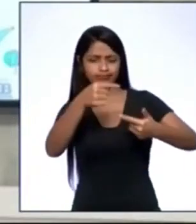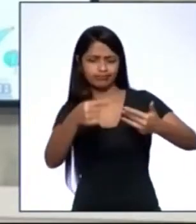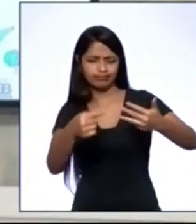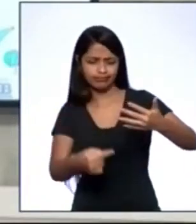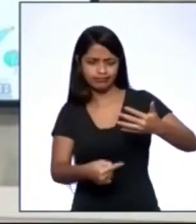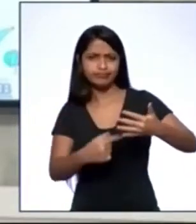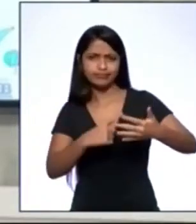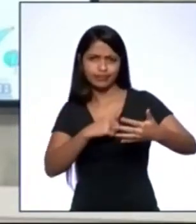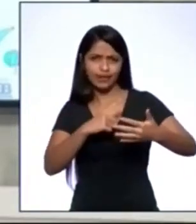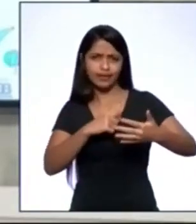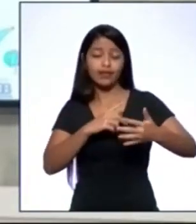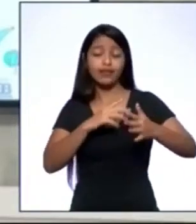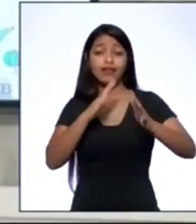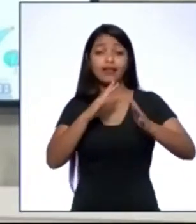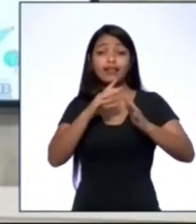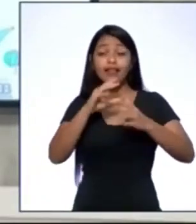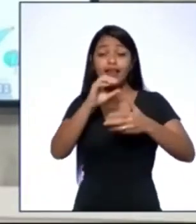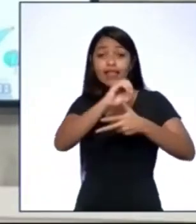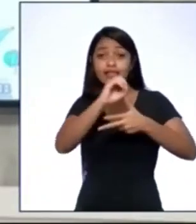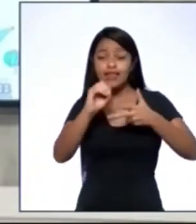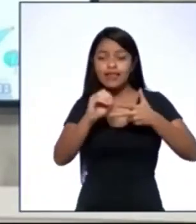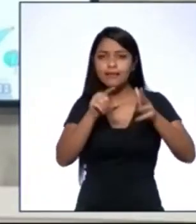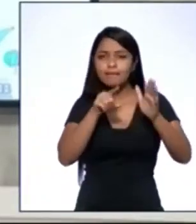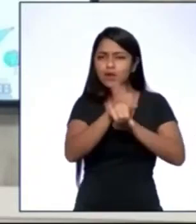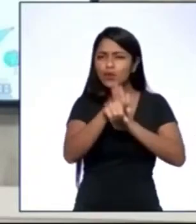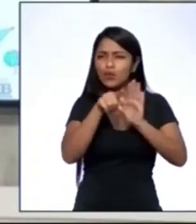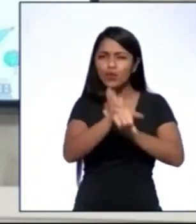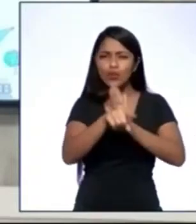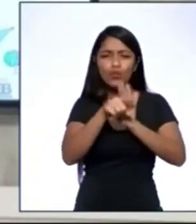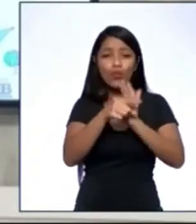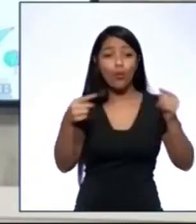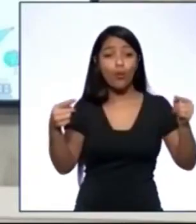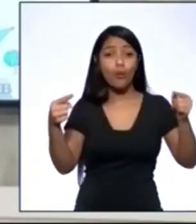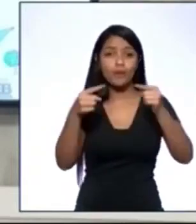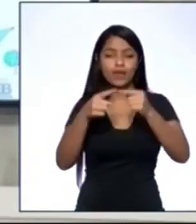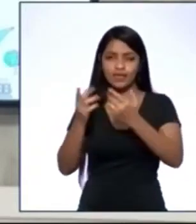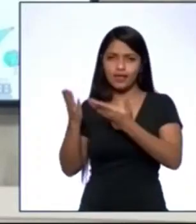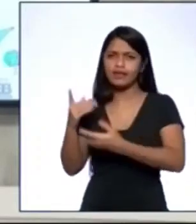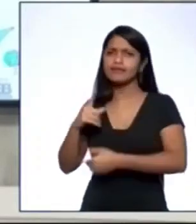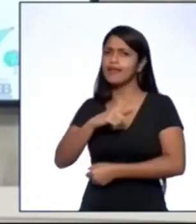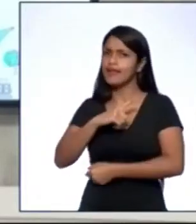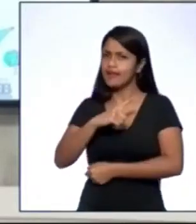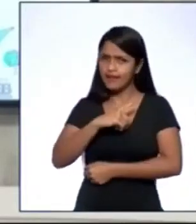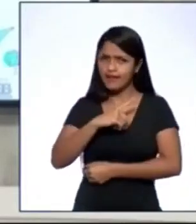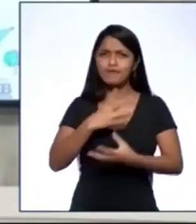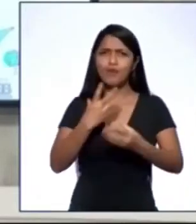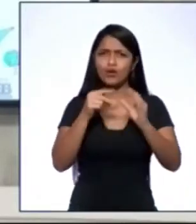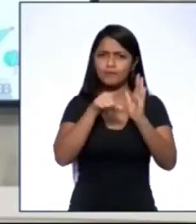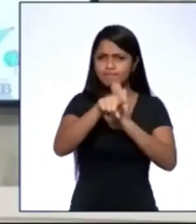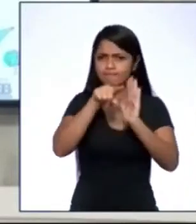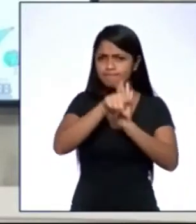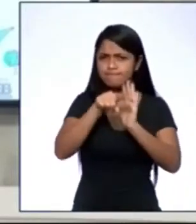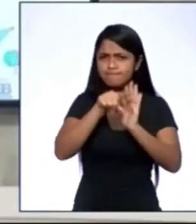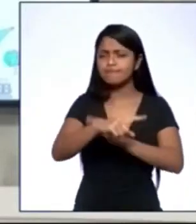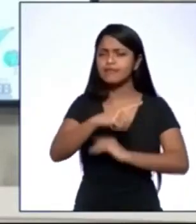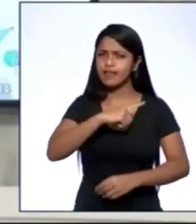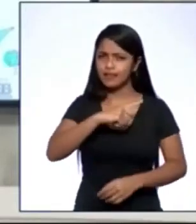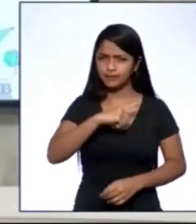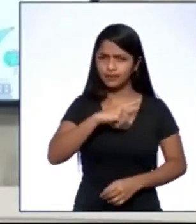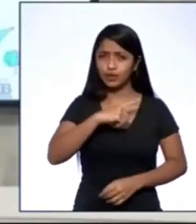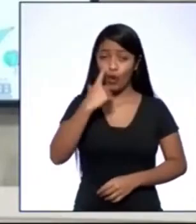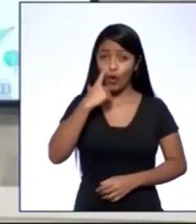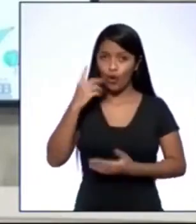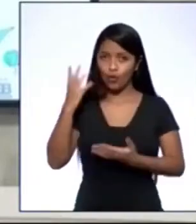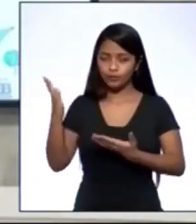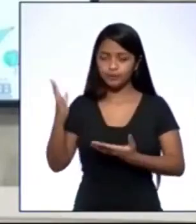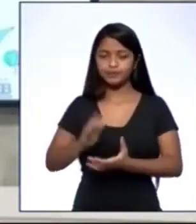questões no Enem sobre isto. Muitas. Assim como a eutrofização também tem. Olha o que diz essa